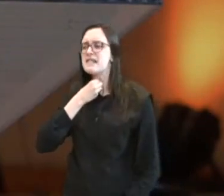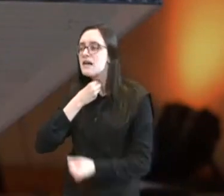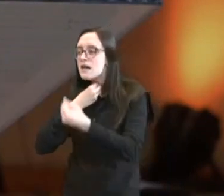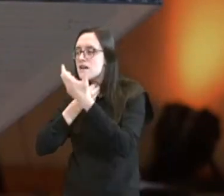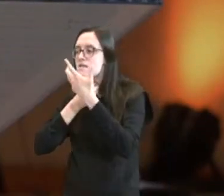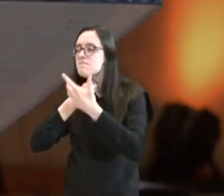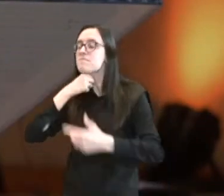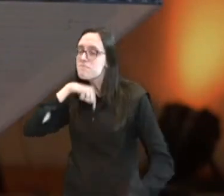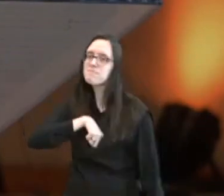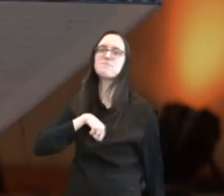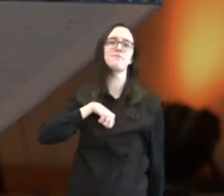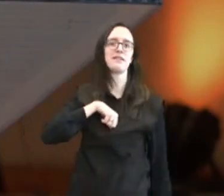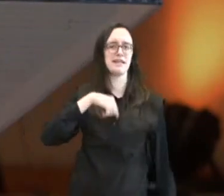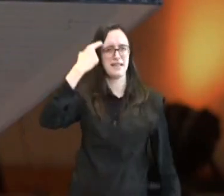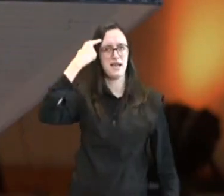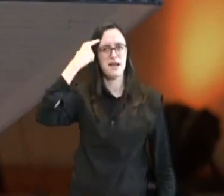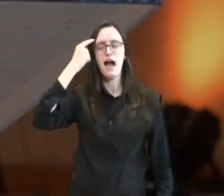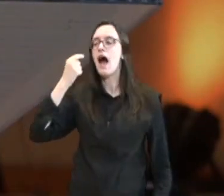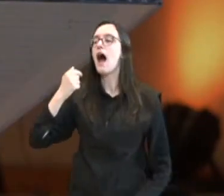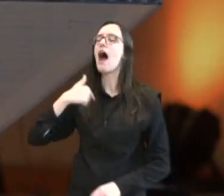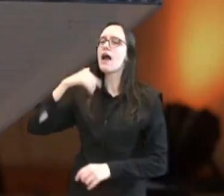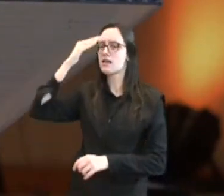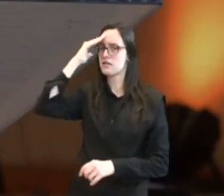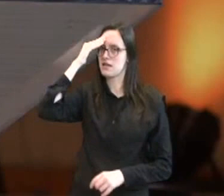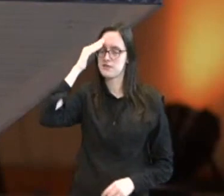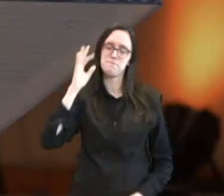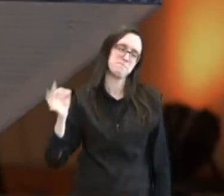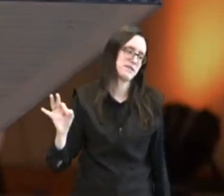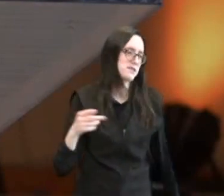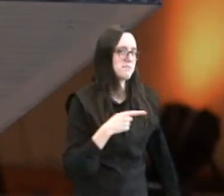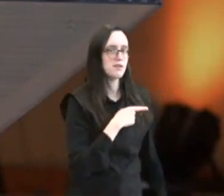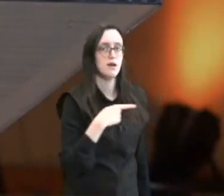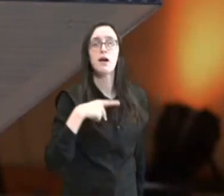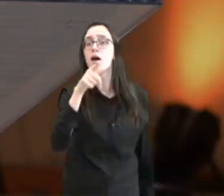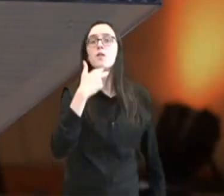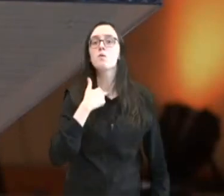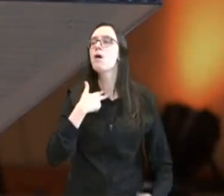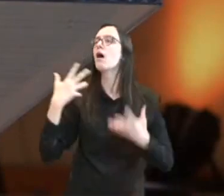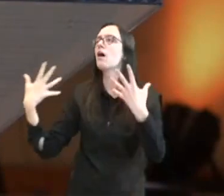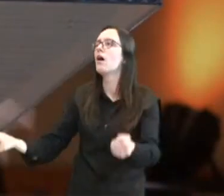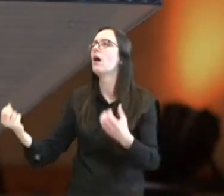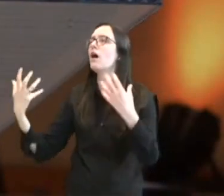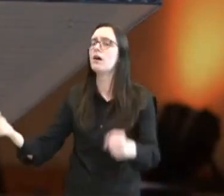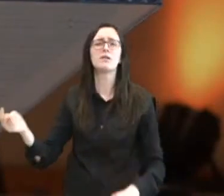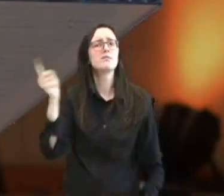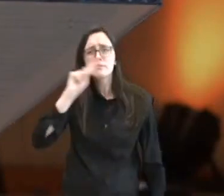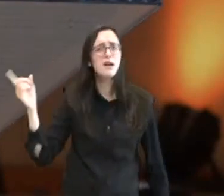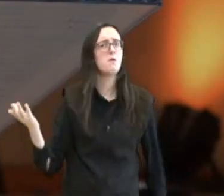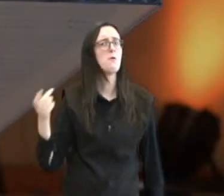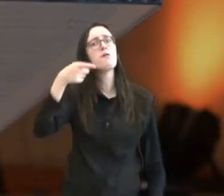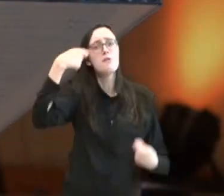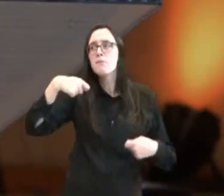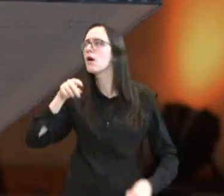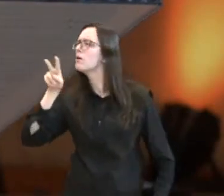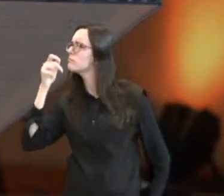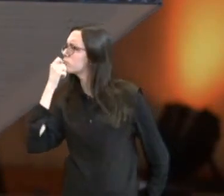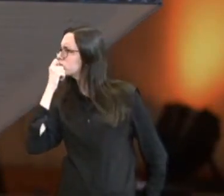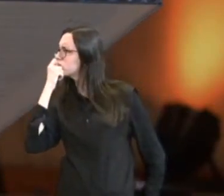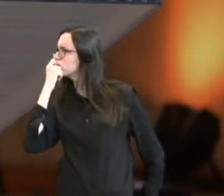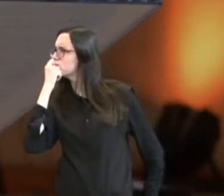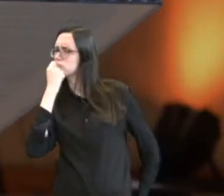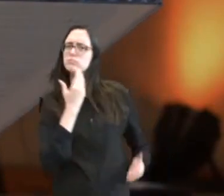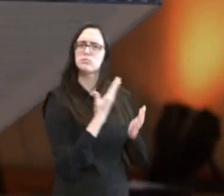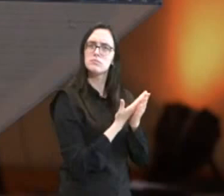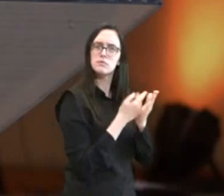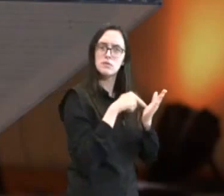pastor. Você não pode ouvir tudo, receber tudo que você ouve. Você precisa se manter nos